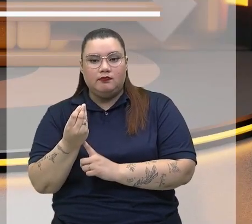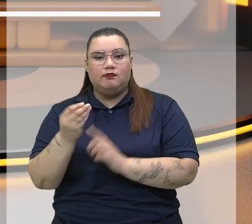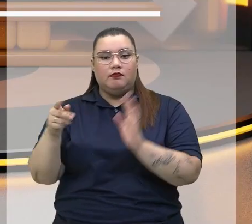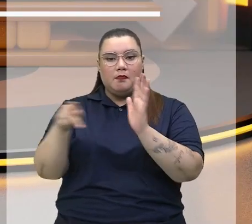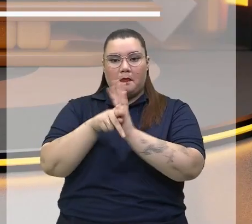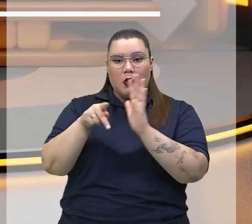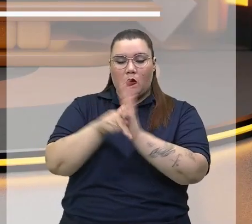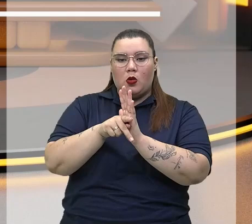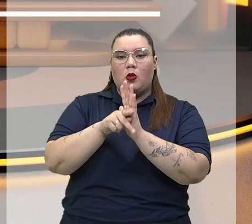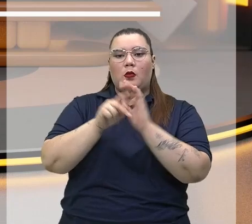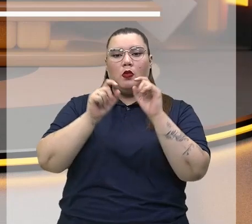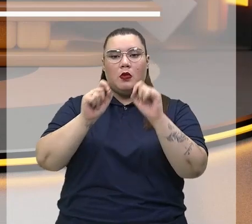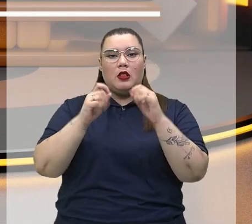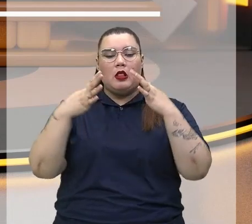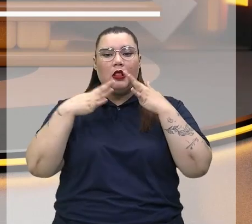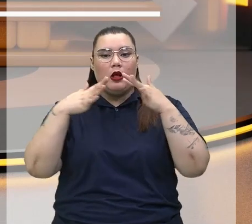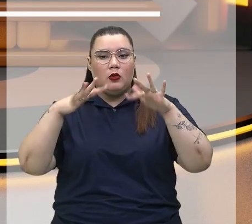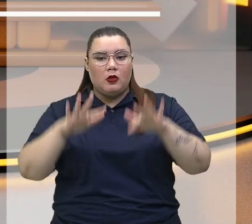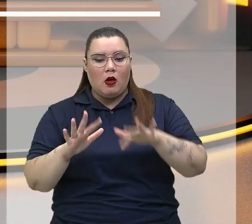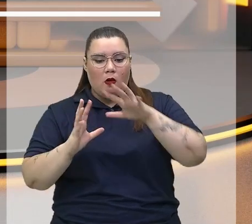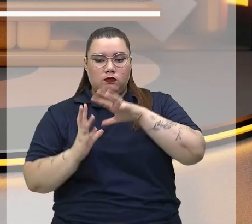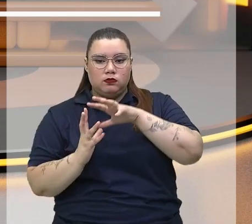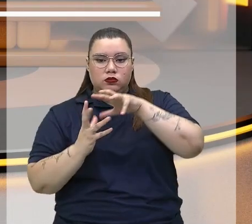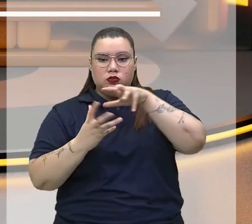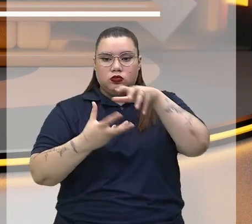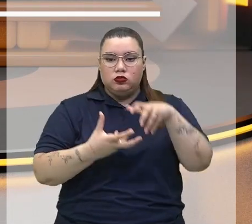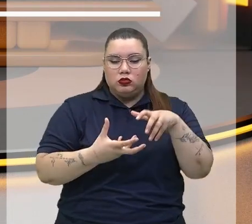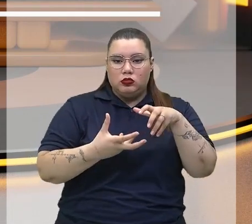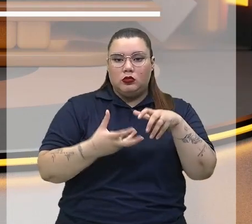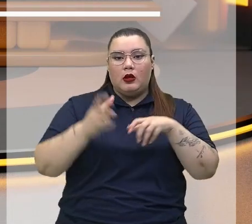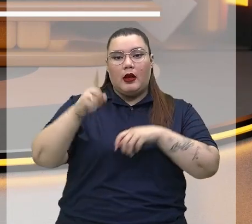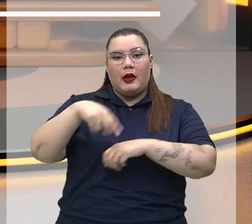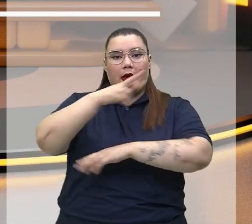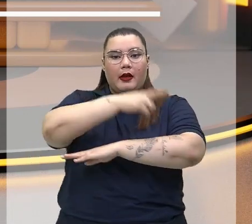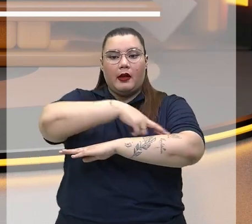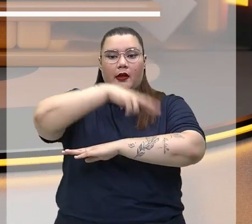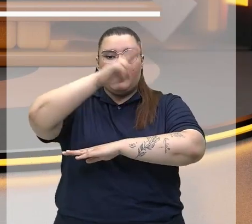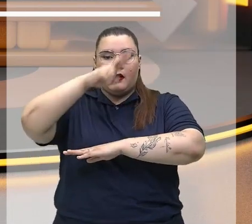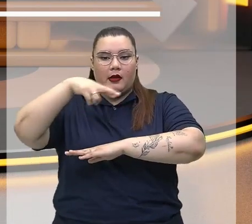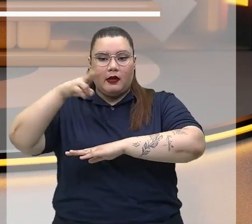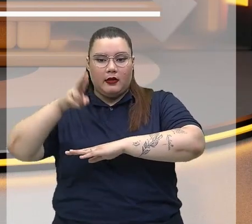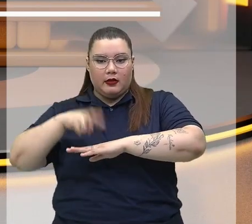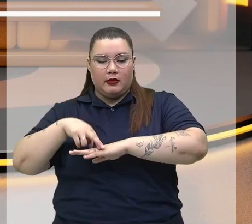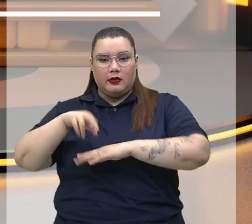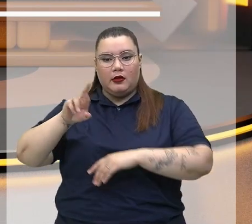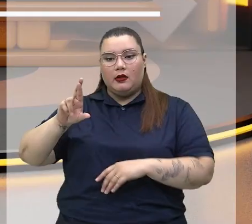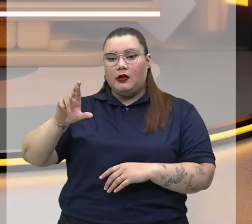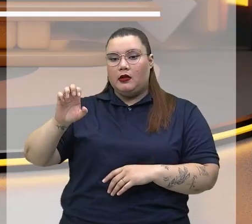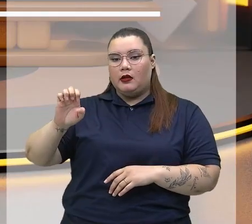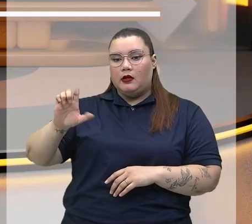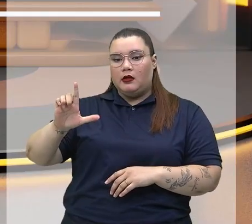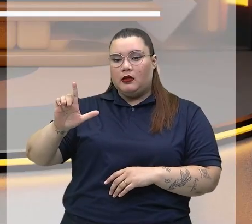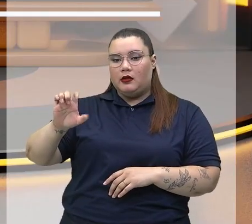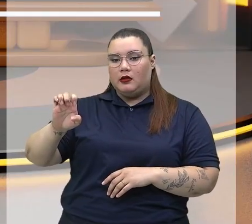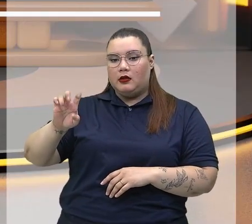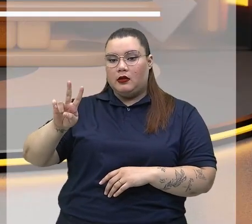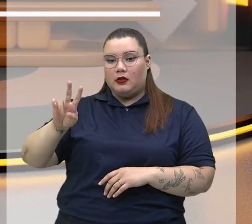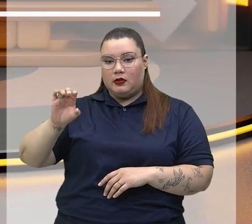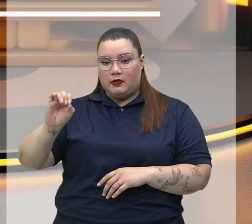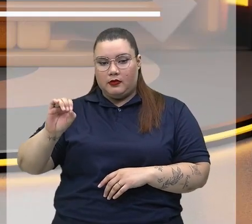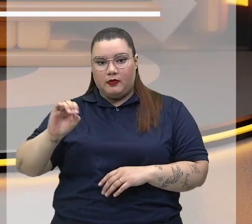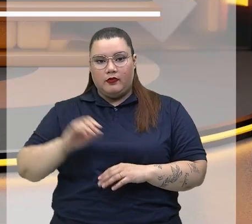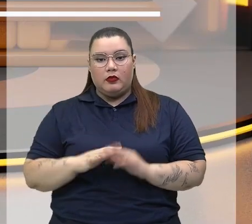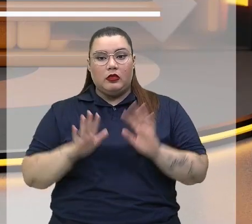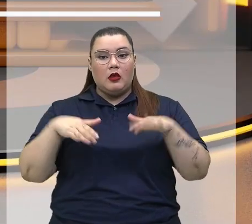escultura natural da superfície terrestre é o relevo. E a ciência que estuda